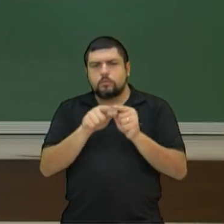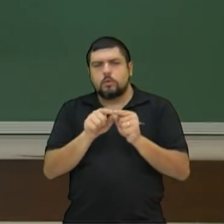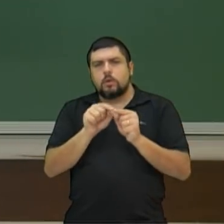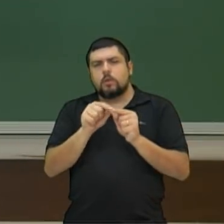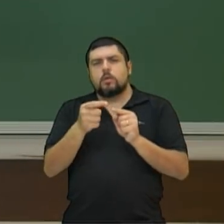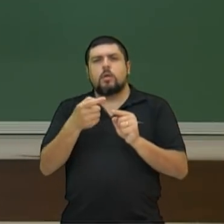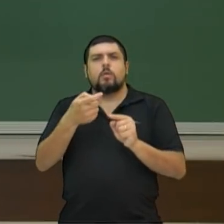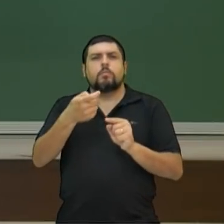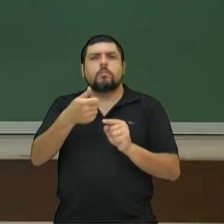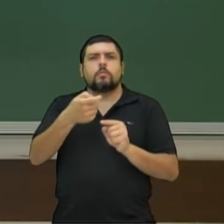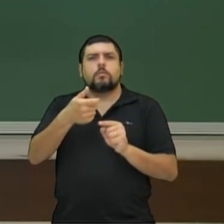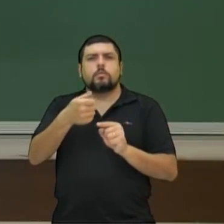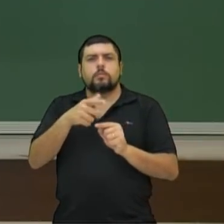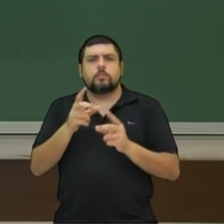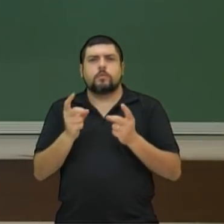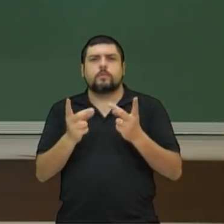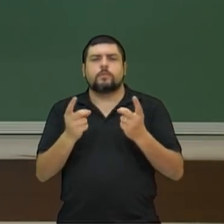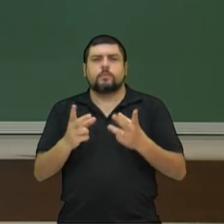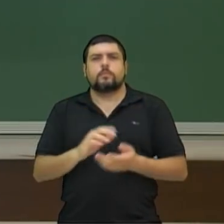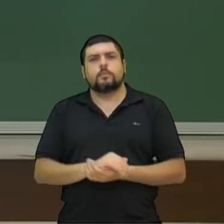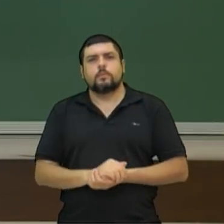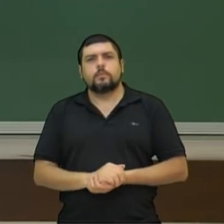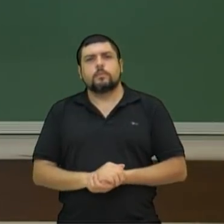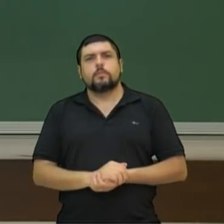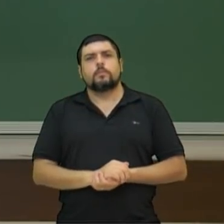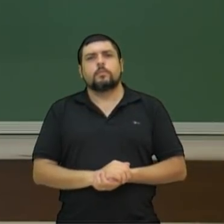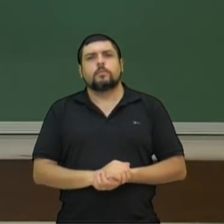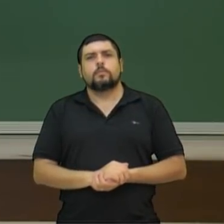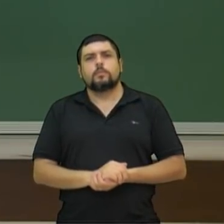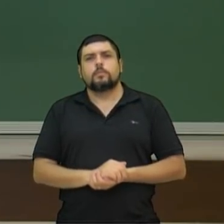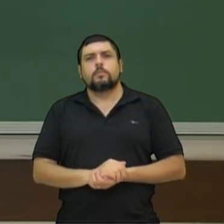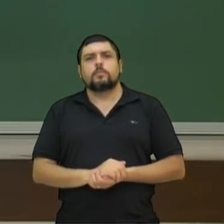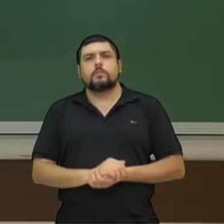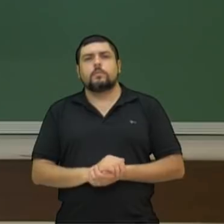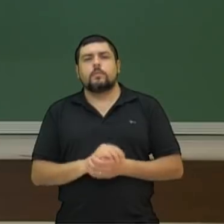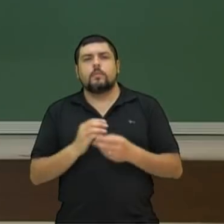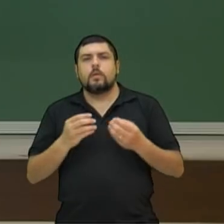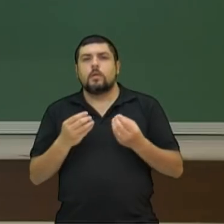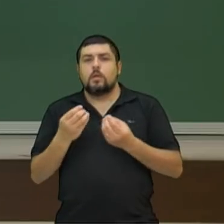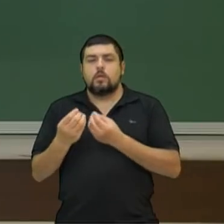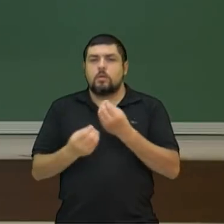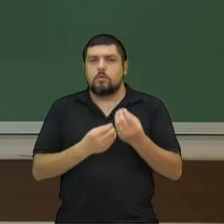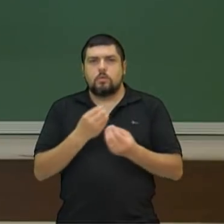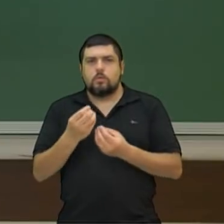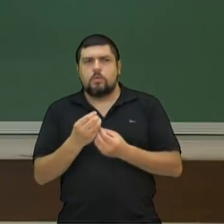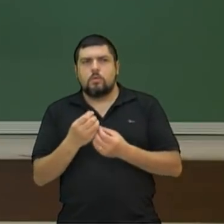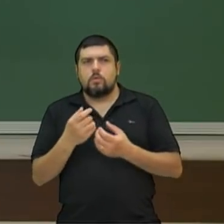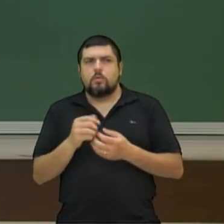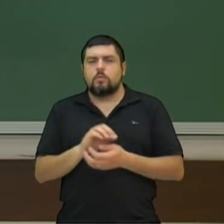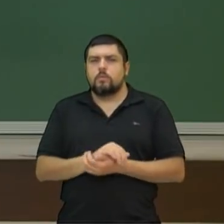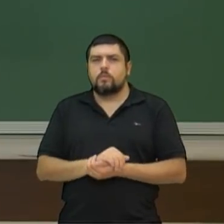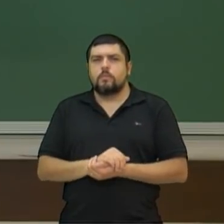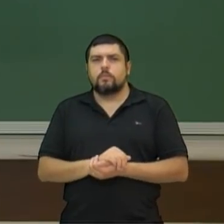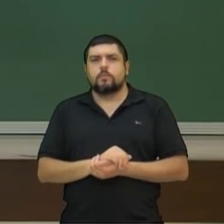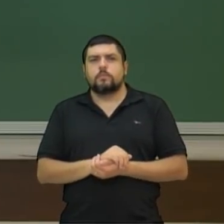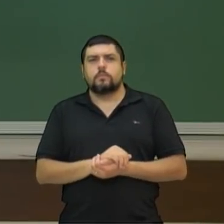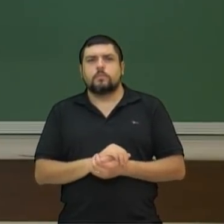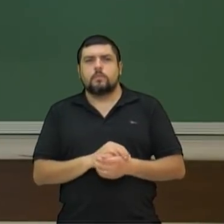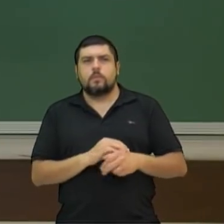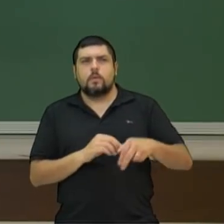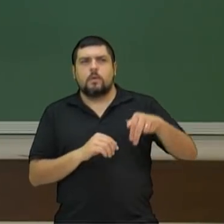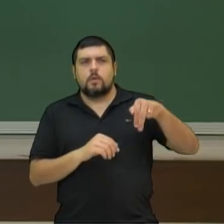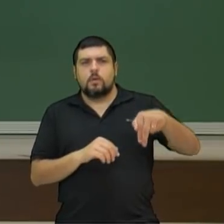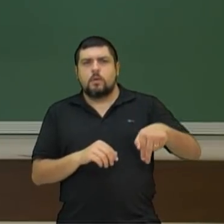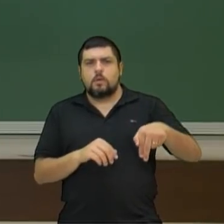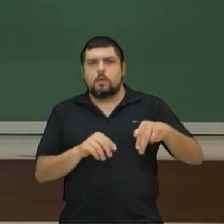eu reescrevi a função usando a definição de módulo. A definição de módulo, nesse caso, vai ficar assim. N de d vai